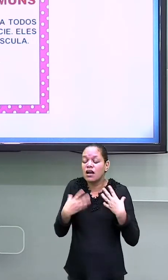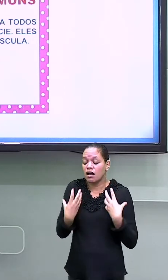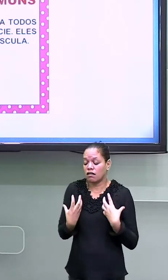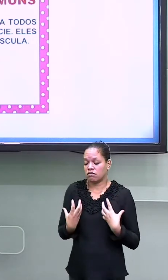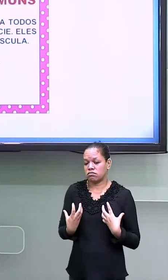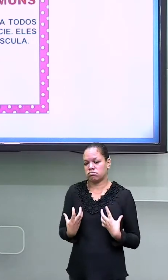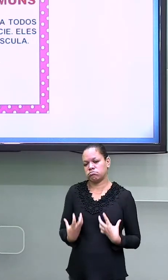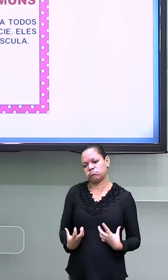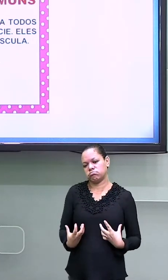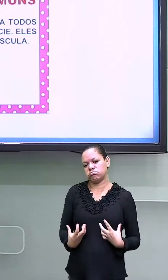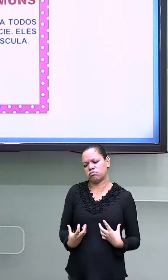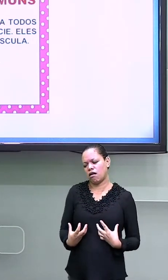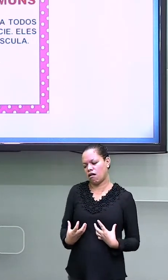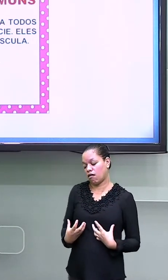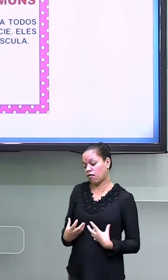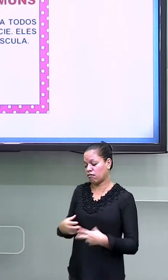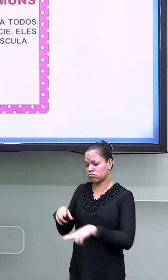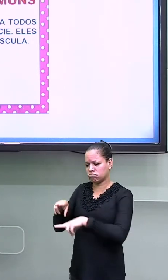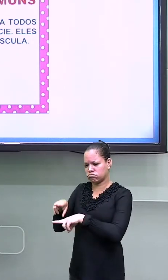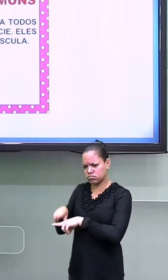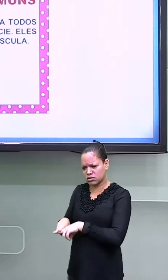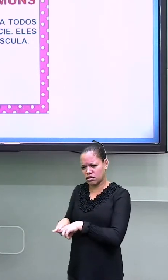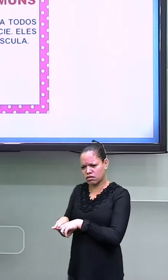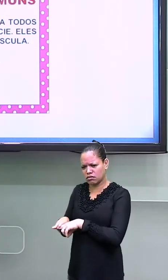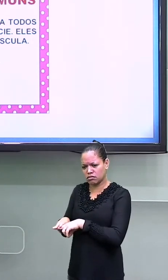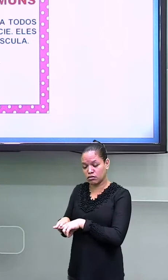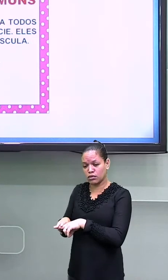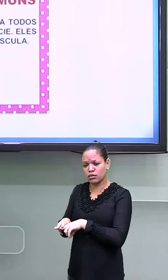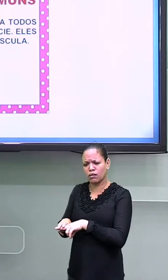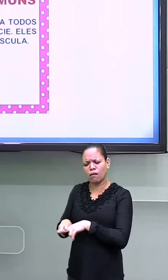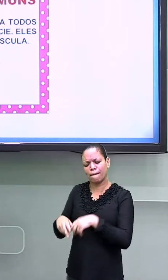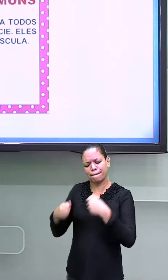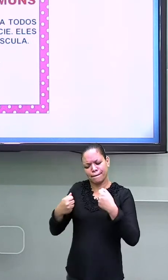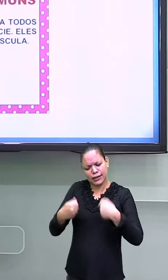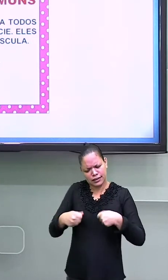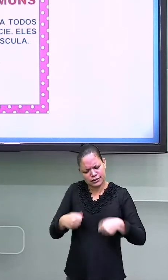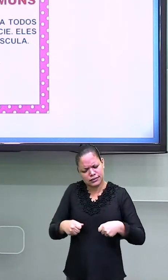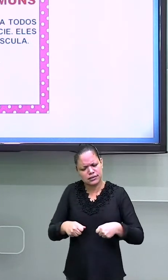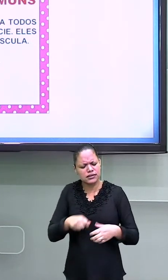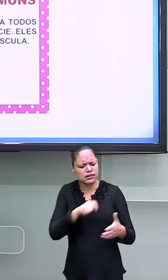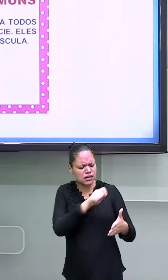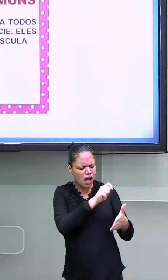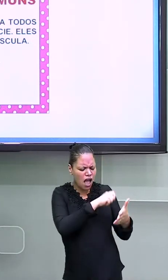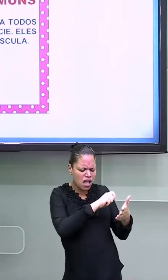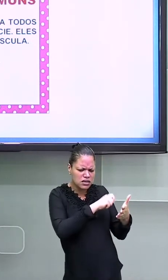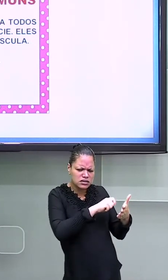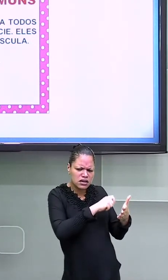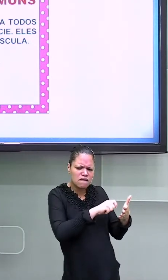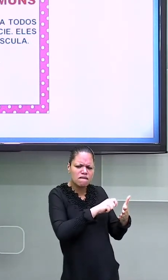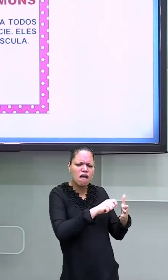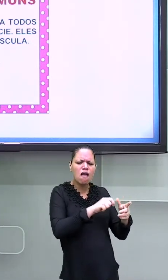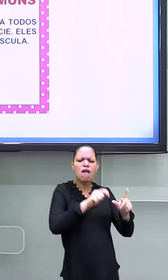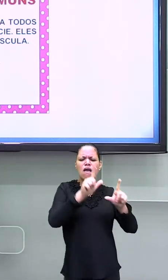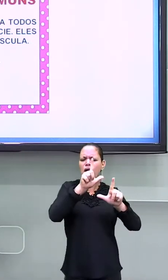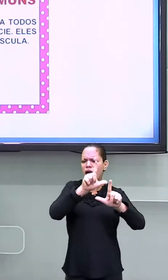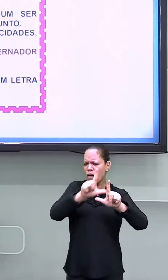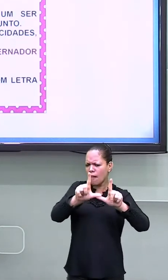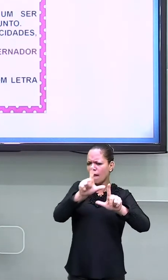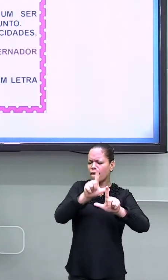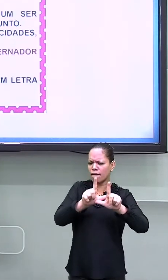letra minúscula. Não pode ter aquela caixa alta nela toda, não, é a letra minúscula. Isso é muito importante da gente